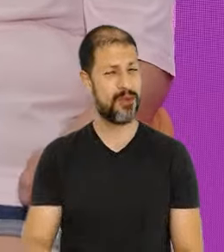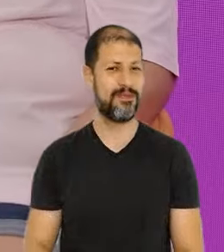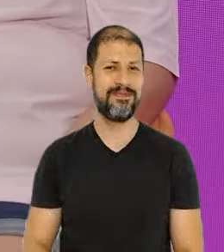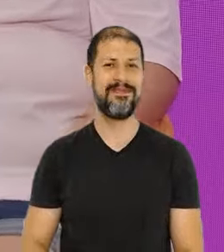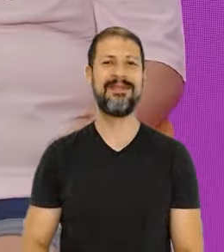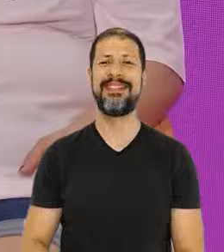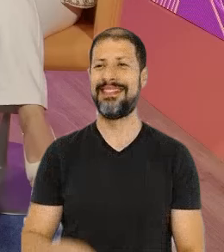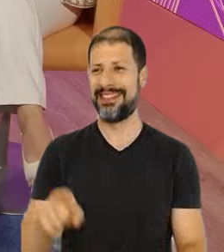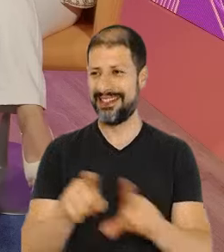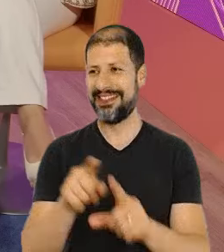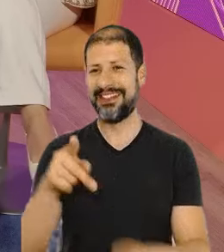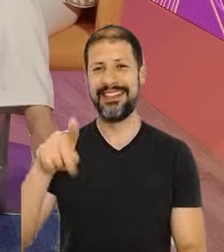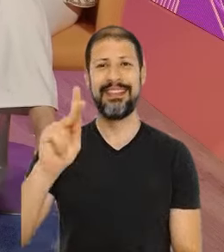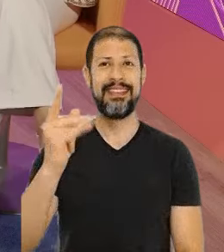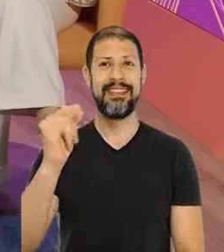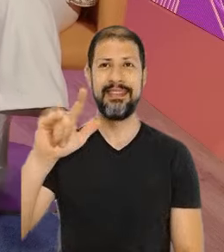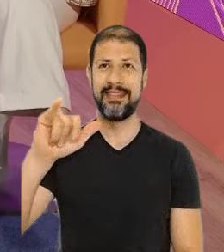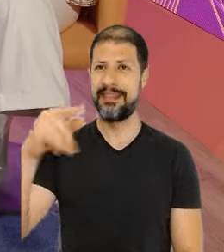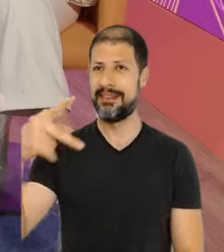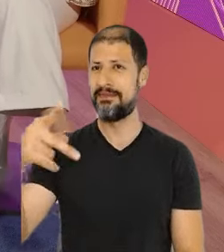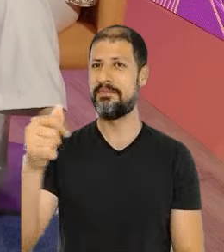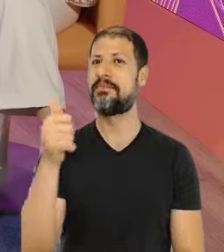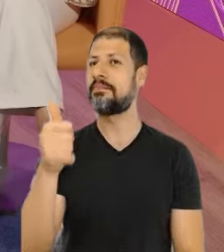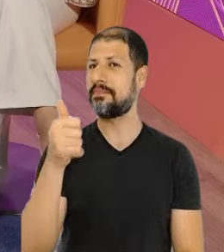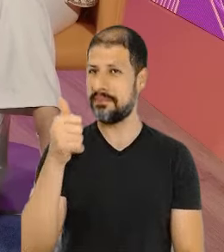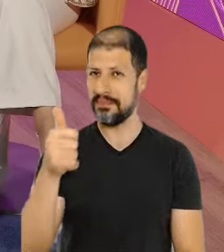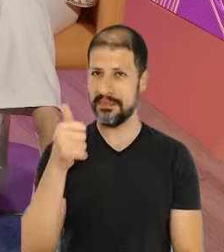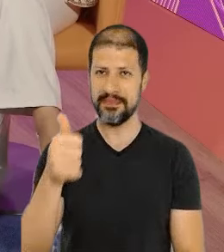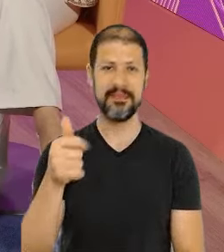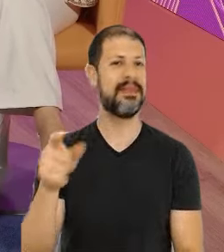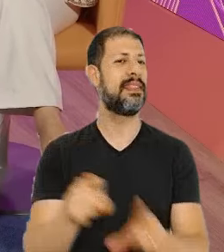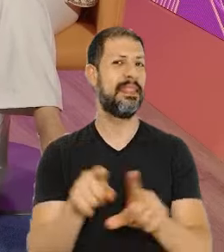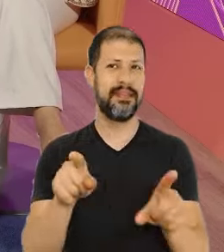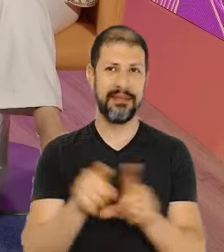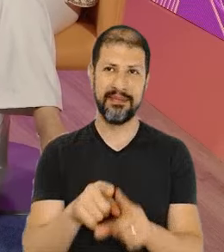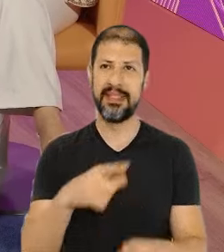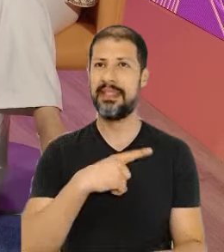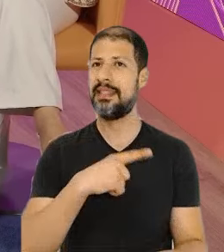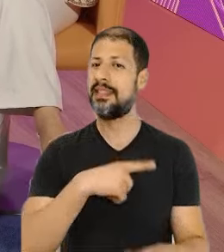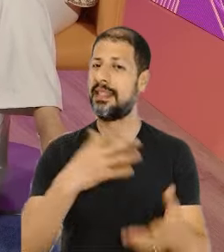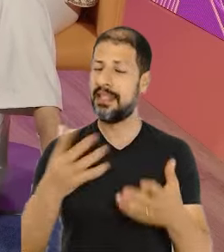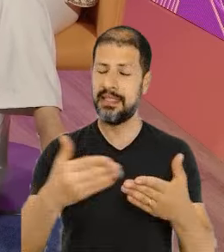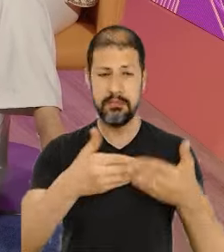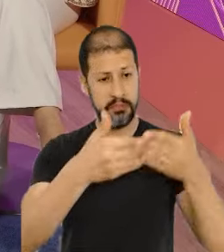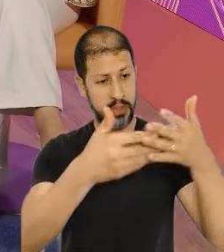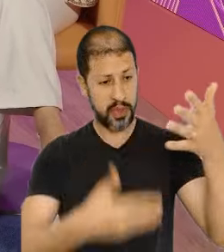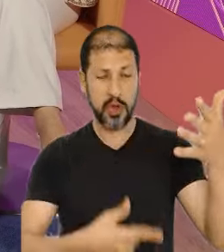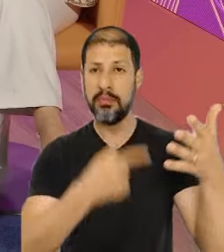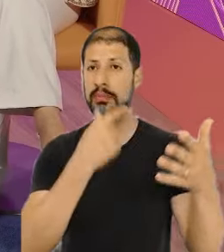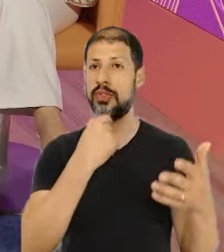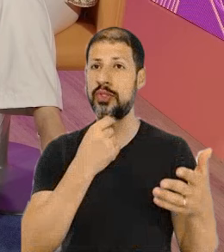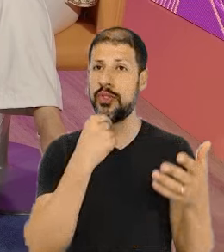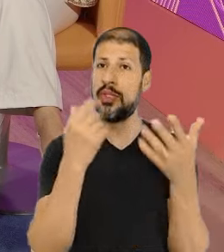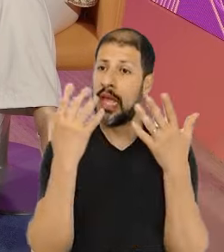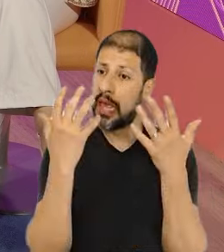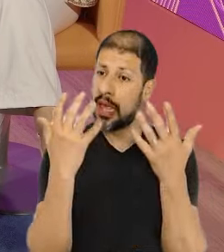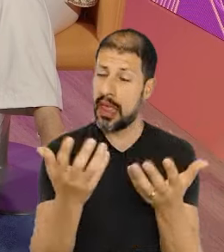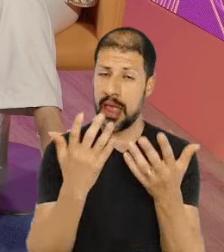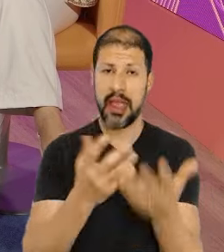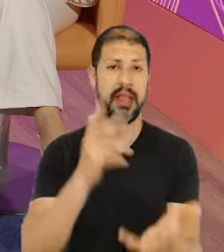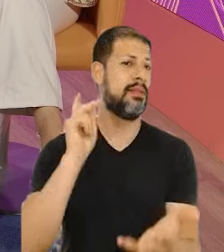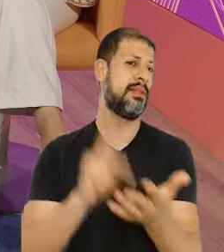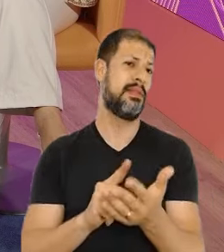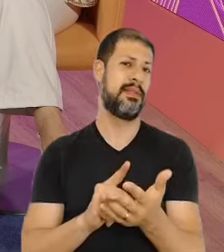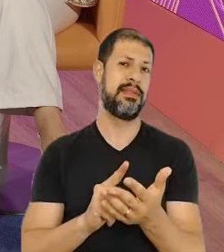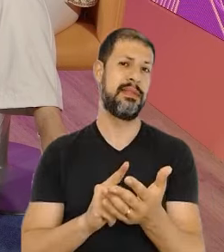lá para con oipe ninguém banca e além do philipe nós temos a essa essa lista de meninos que querem realmente